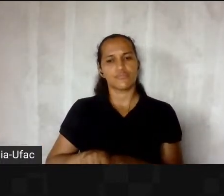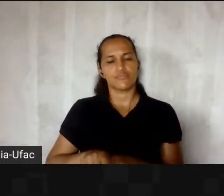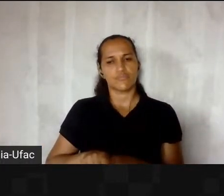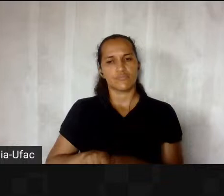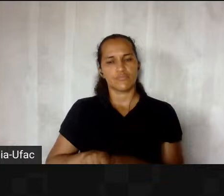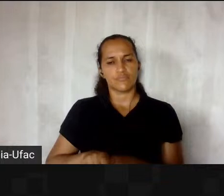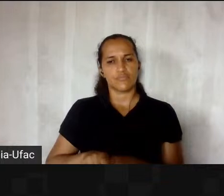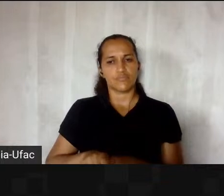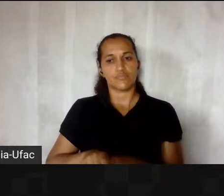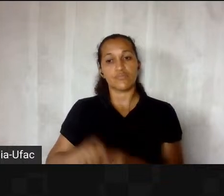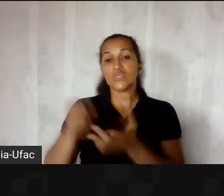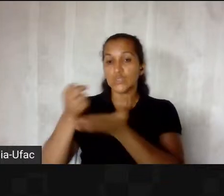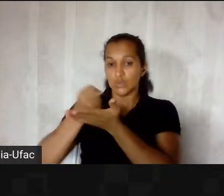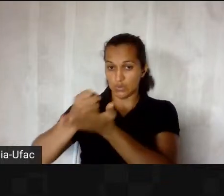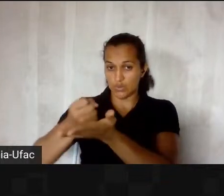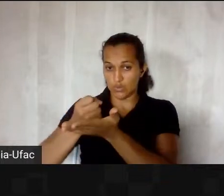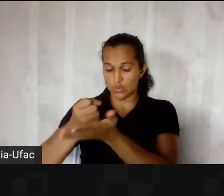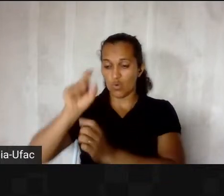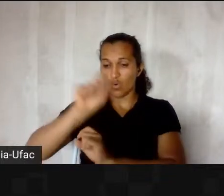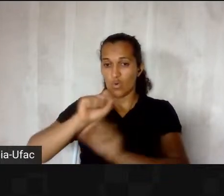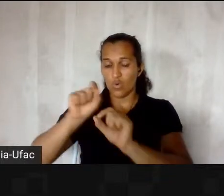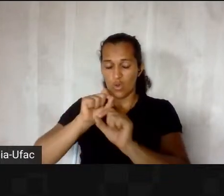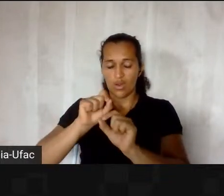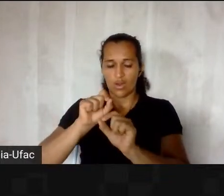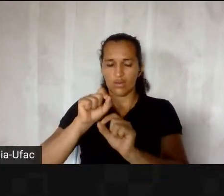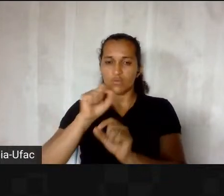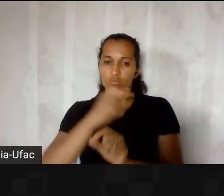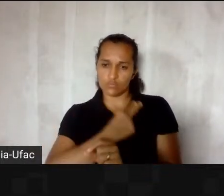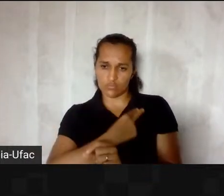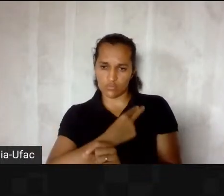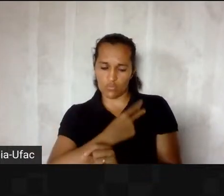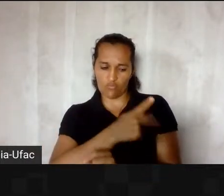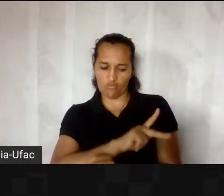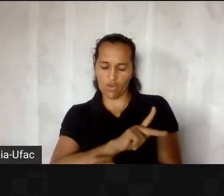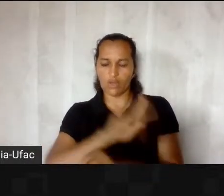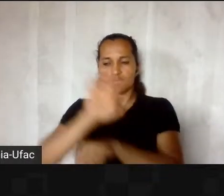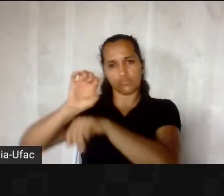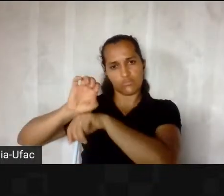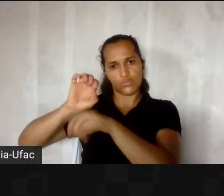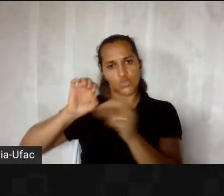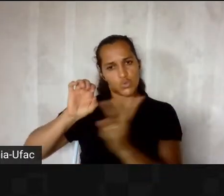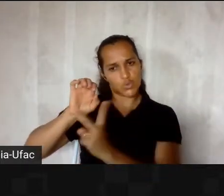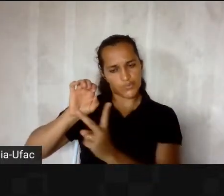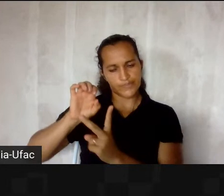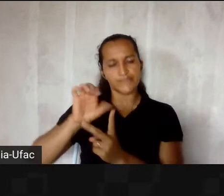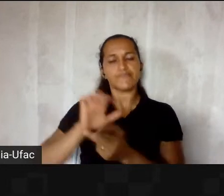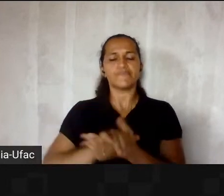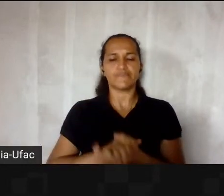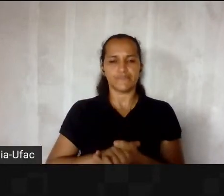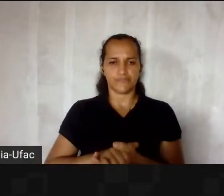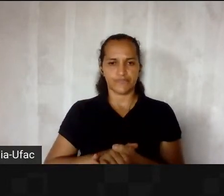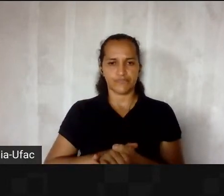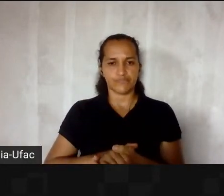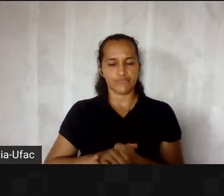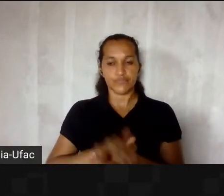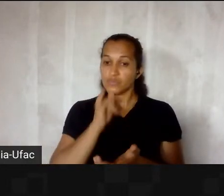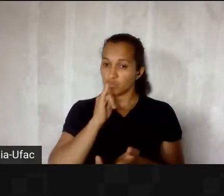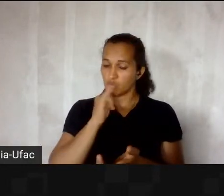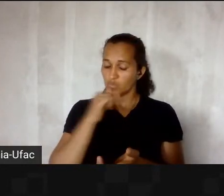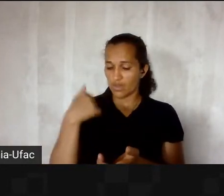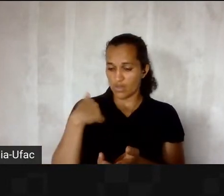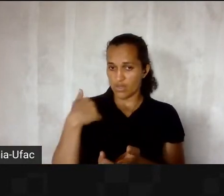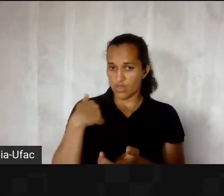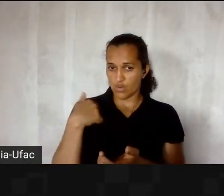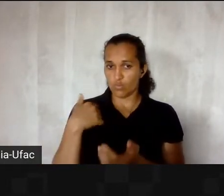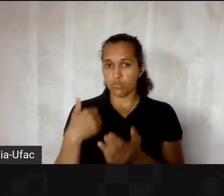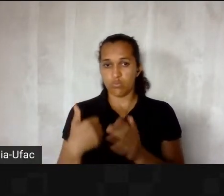contribuindo para a gestão da UFAC e do Estado. Eu, por exemplo, eu fui inicialmente vice-reitora da